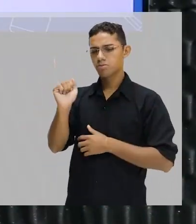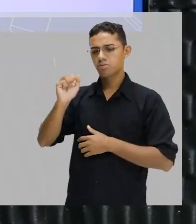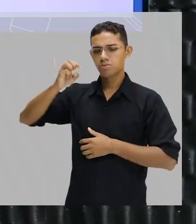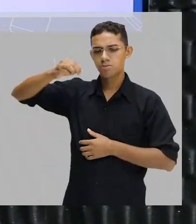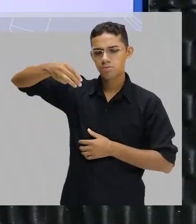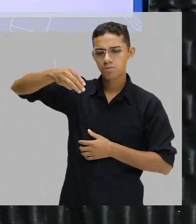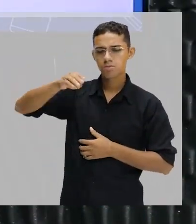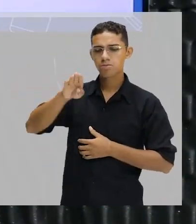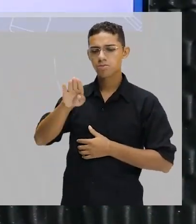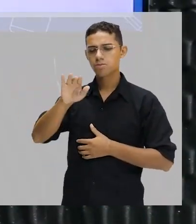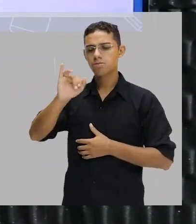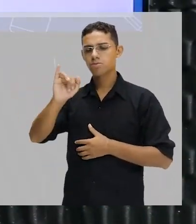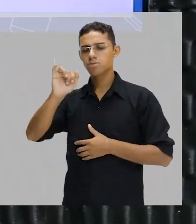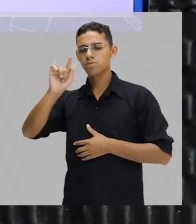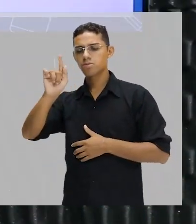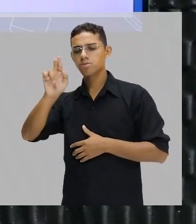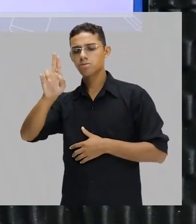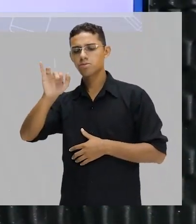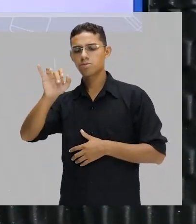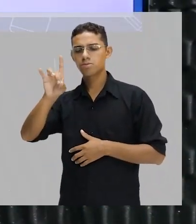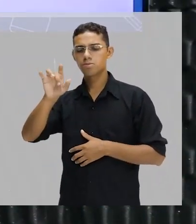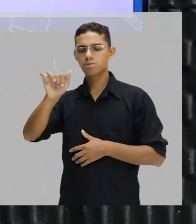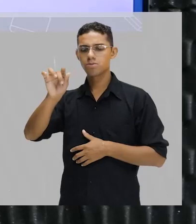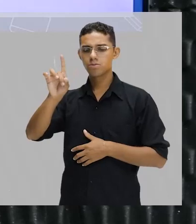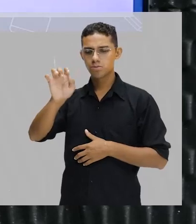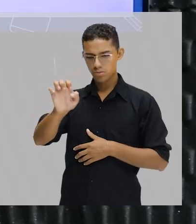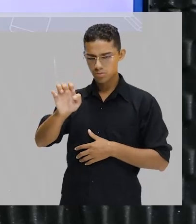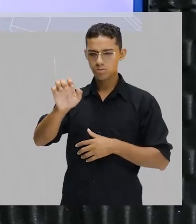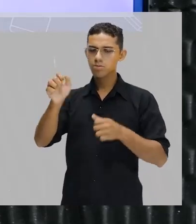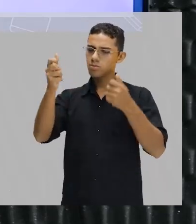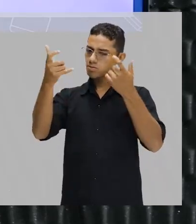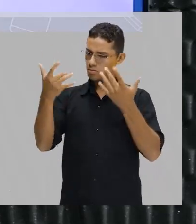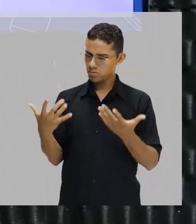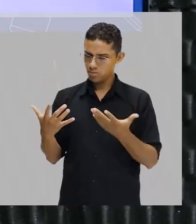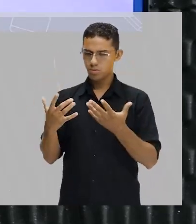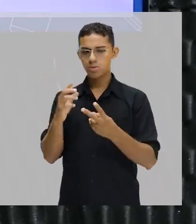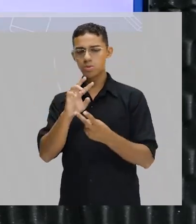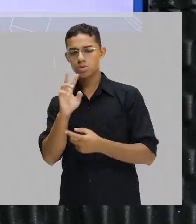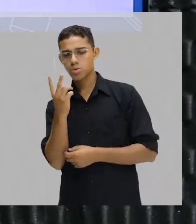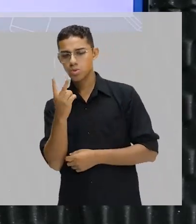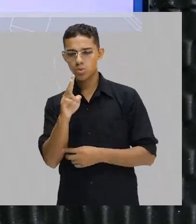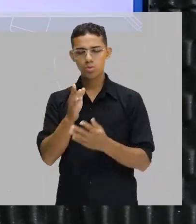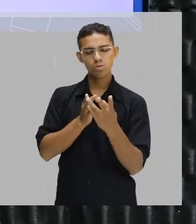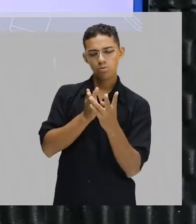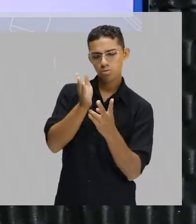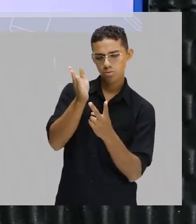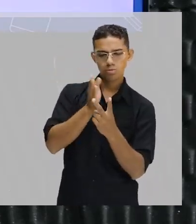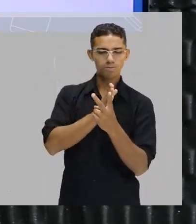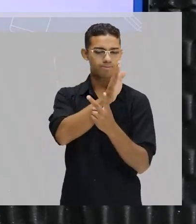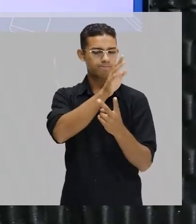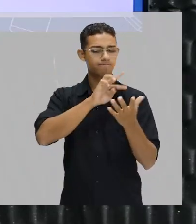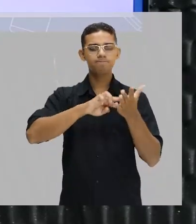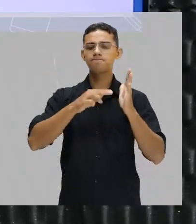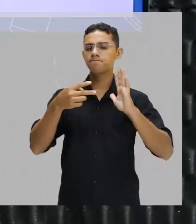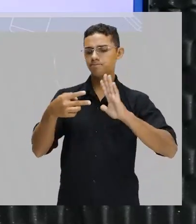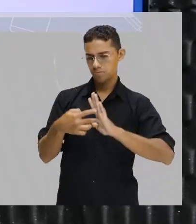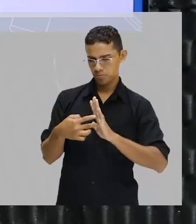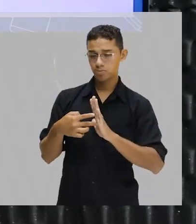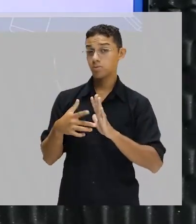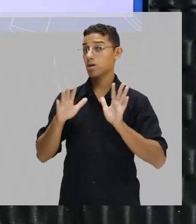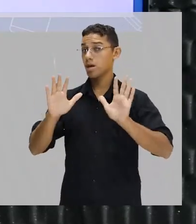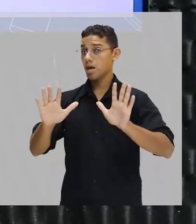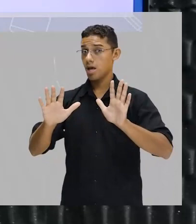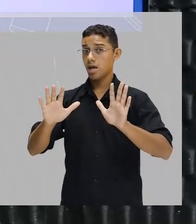toda ironia torna-se ambígua, por ser carregada de uma duplicidade de sentidos. O que não quer dizer que